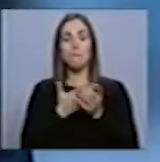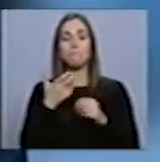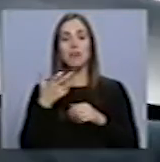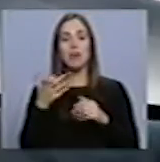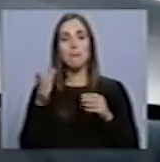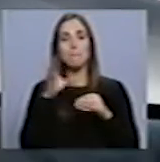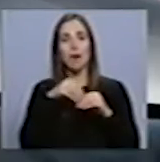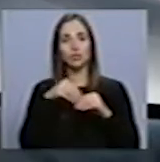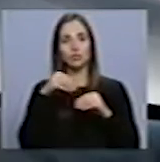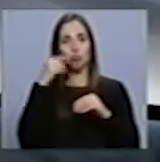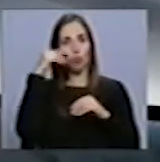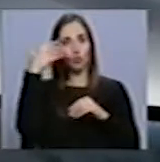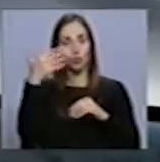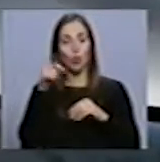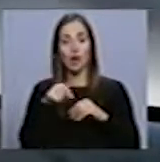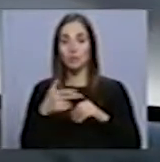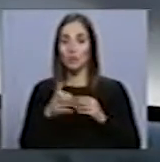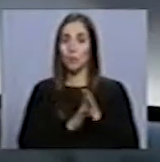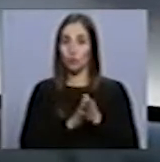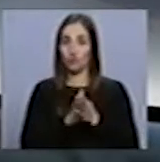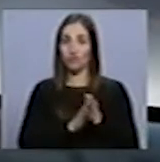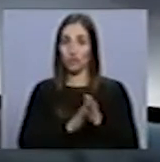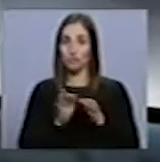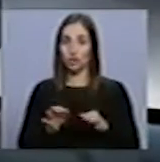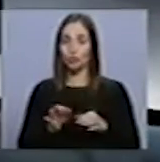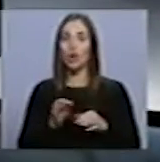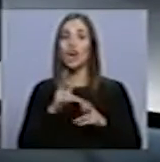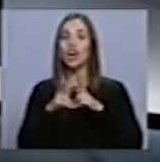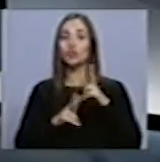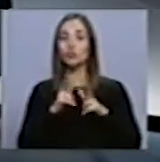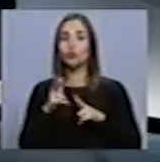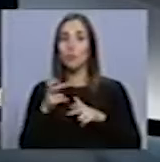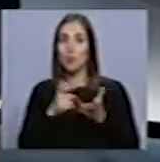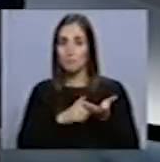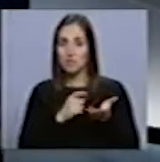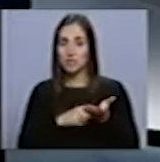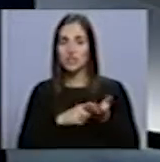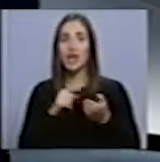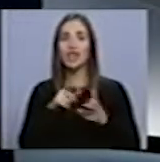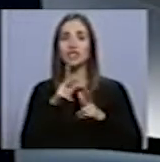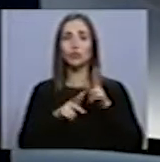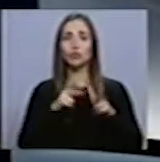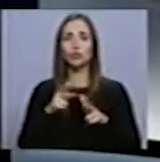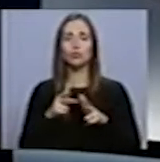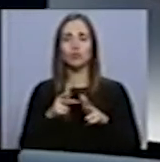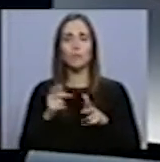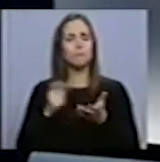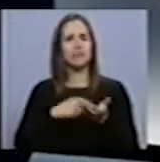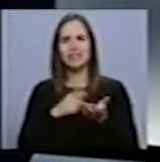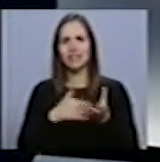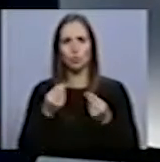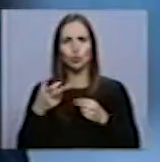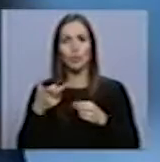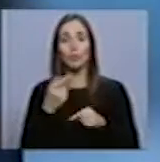futuro e essa bandeira tem que ser mesmo aproveitar a indústria precisa desta batalha esta indústria está faminta desta maneira por que muita dessa maneira tem muita qualidade